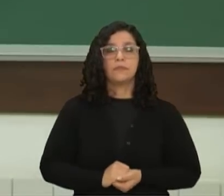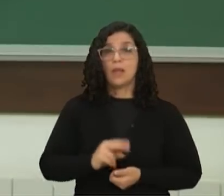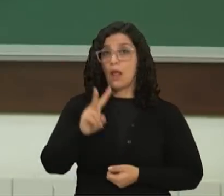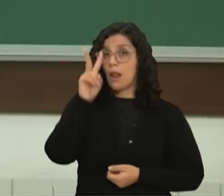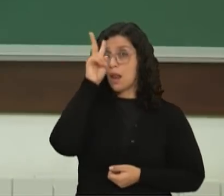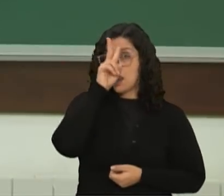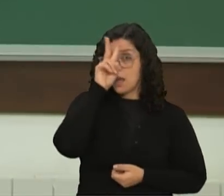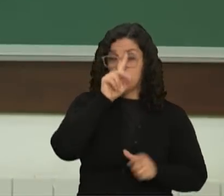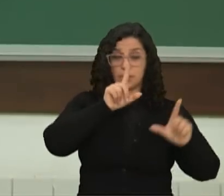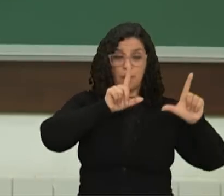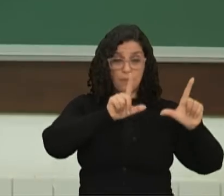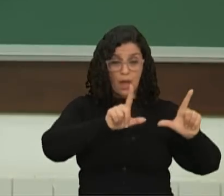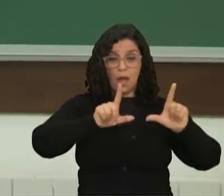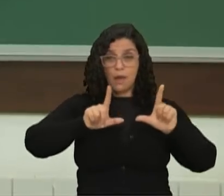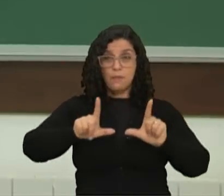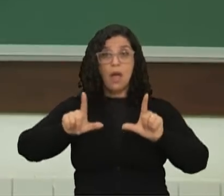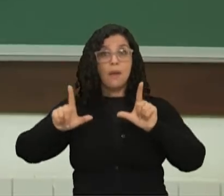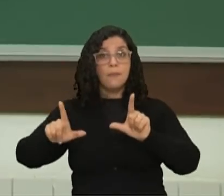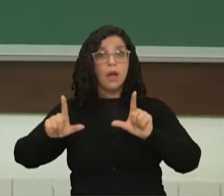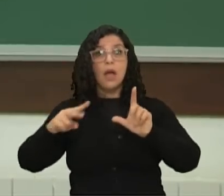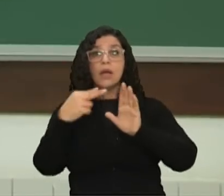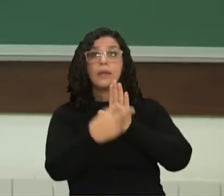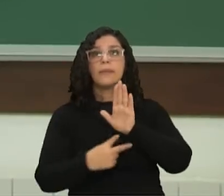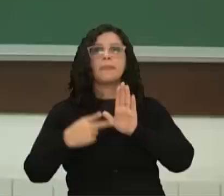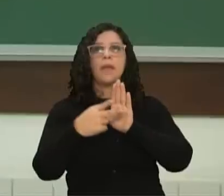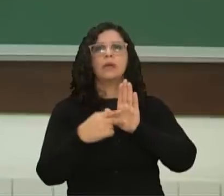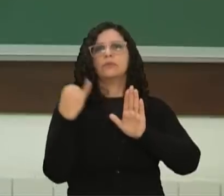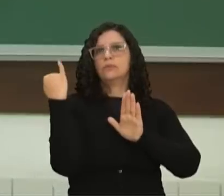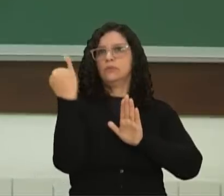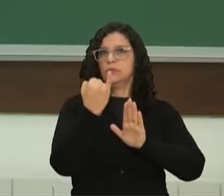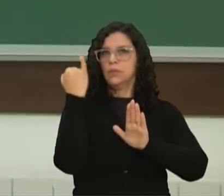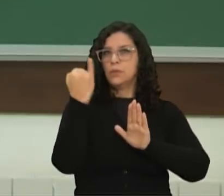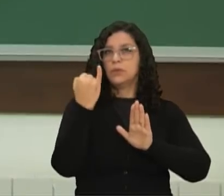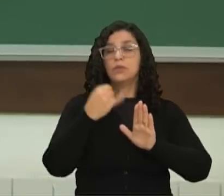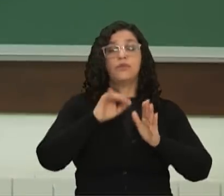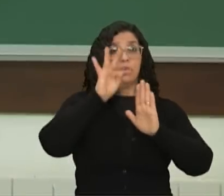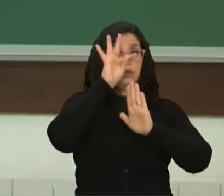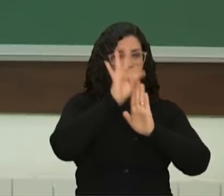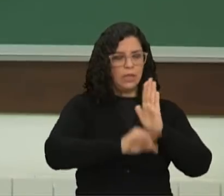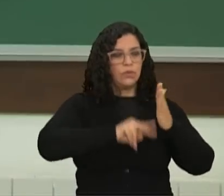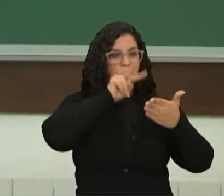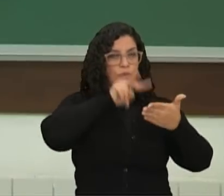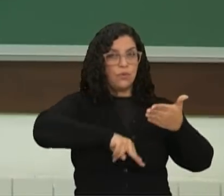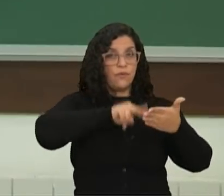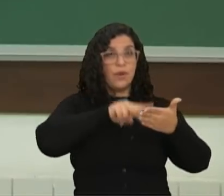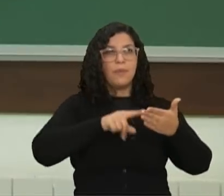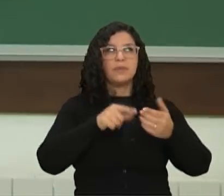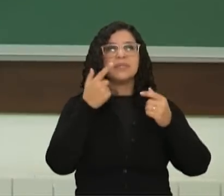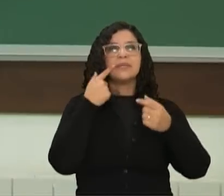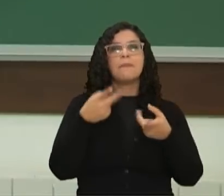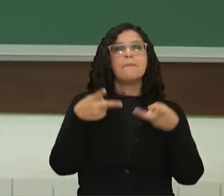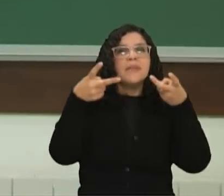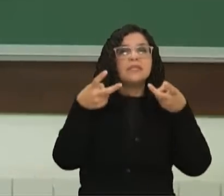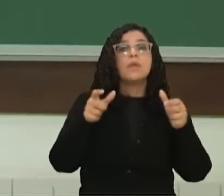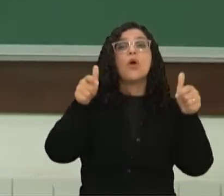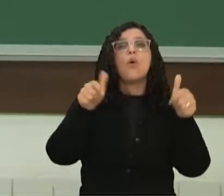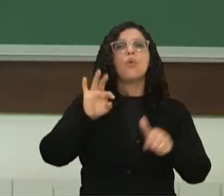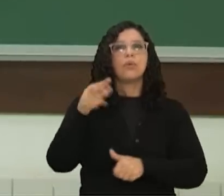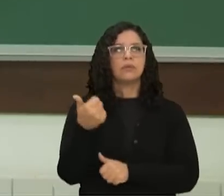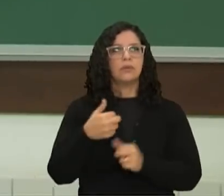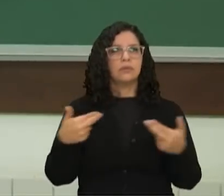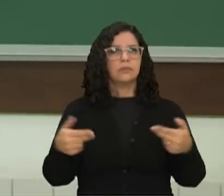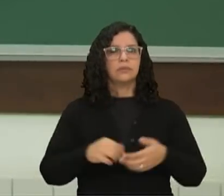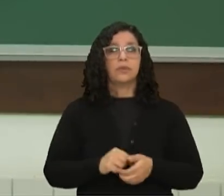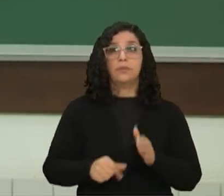Lembre-se, as imagens são muito importantes. Então, a gente vai fazer a leitura da parte escrita, mas também vai fazer a leitura das imagens. Olhe